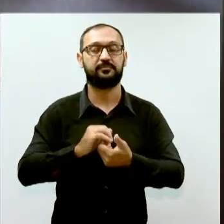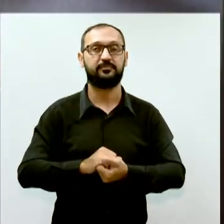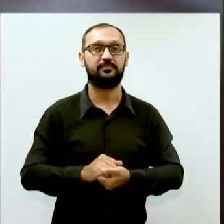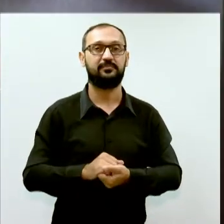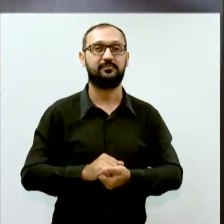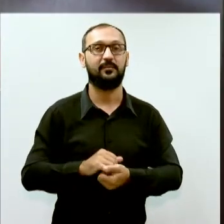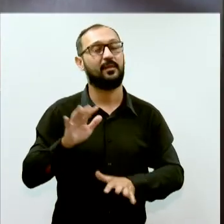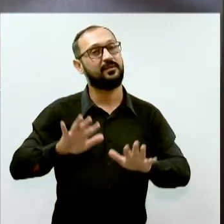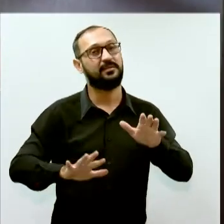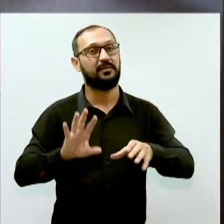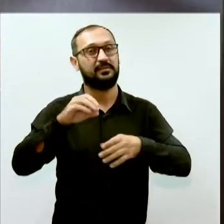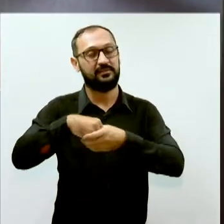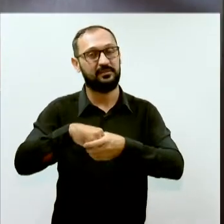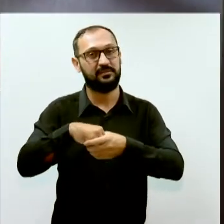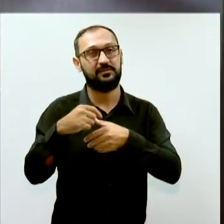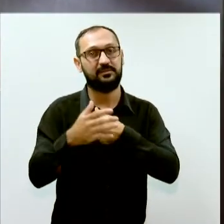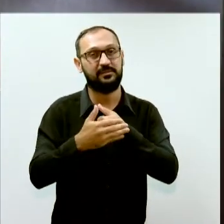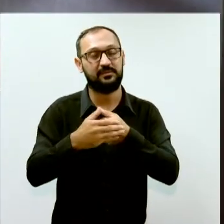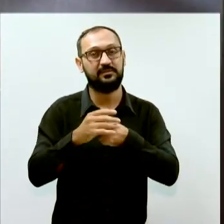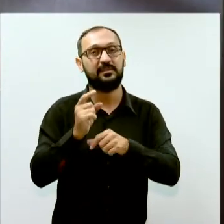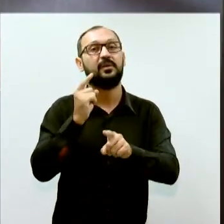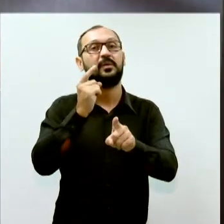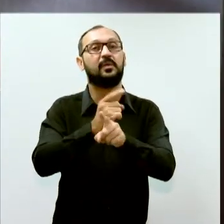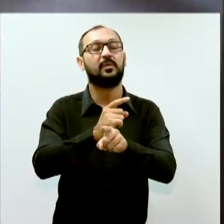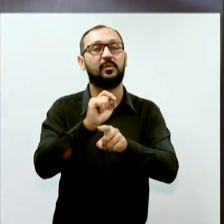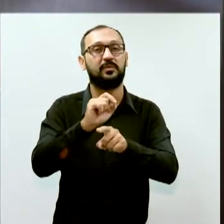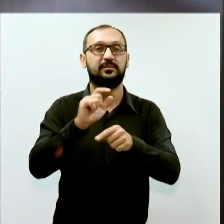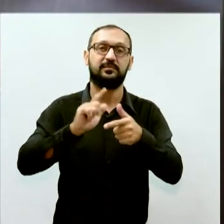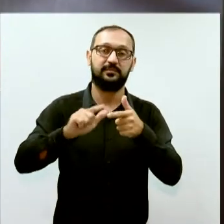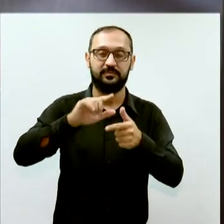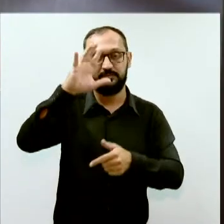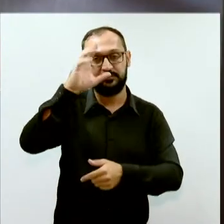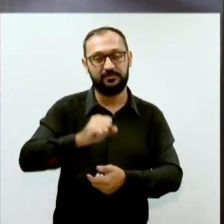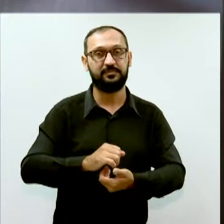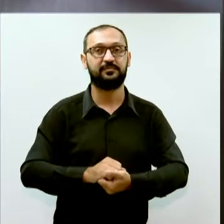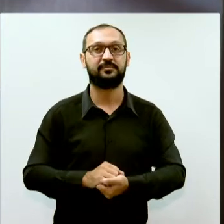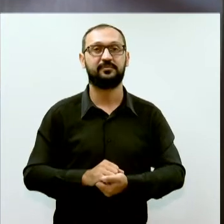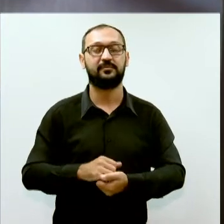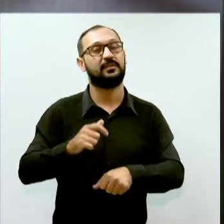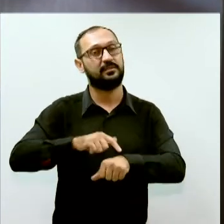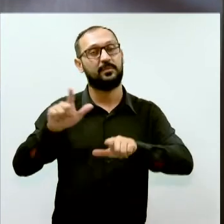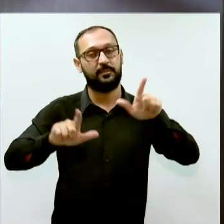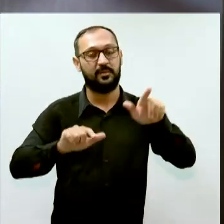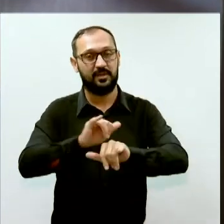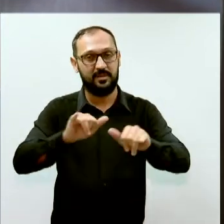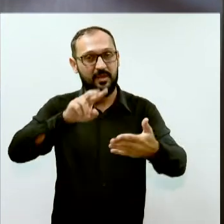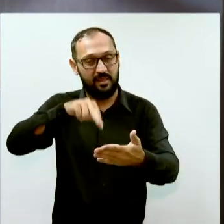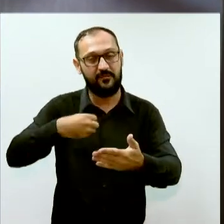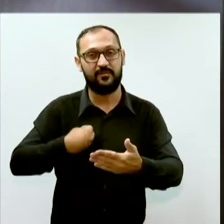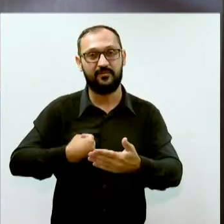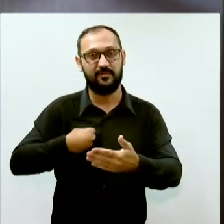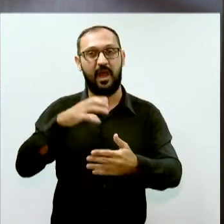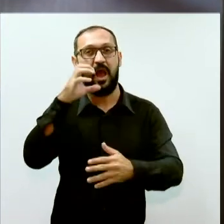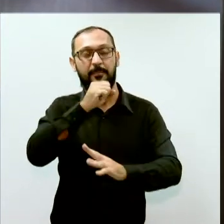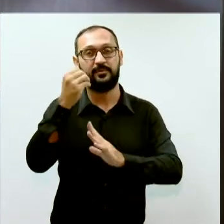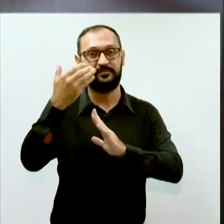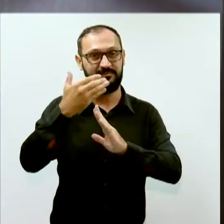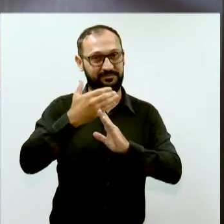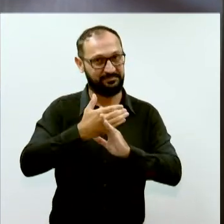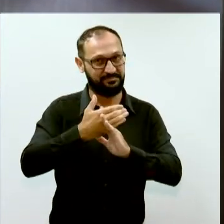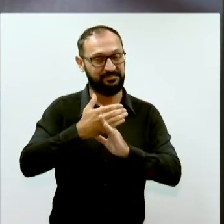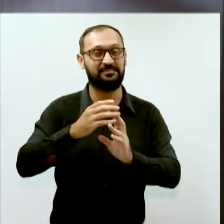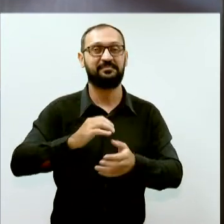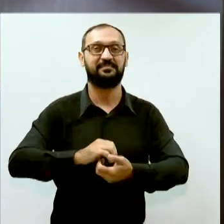certeza. Às vezes no silêncio a gente encontra grandes soluções, né? O Ler é Viver vai para um breve intervalo,